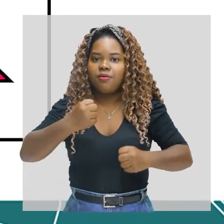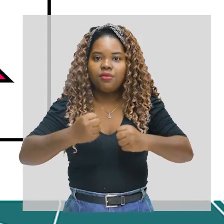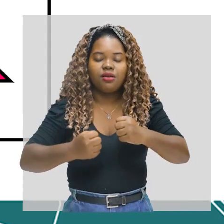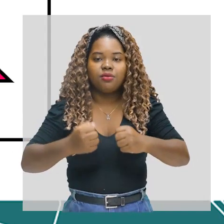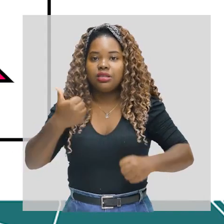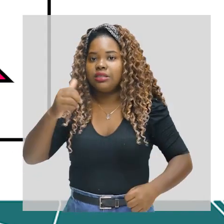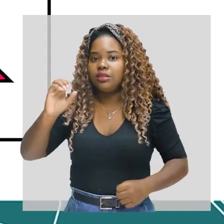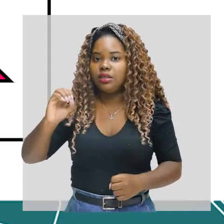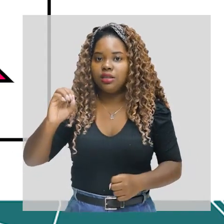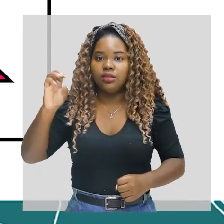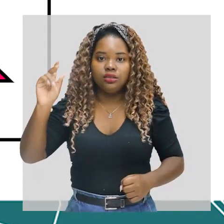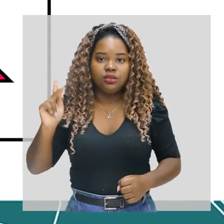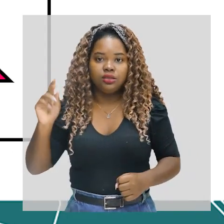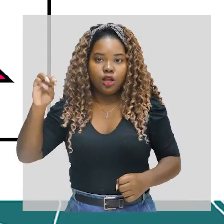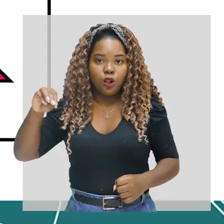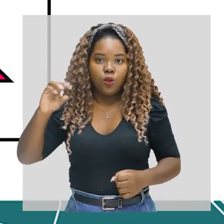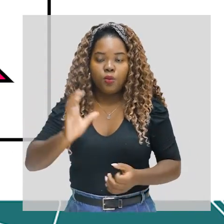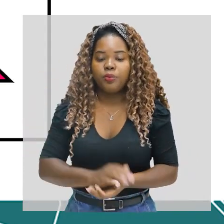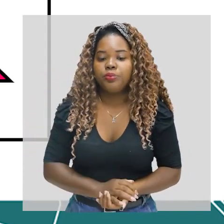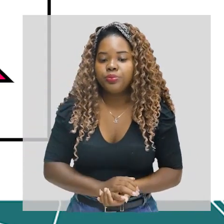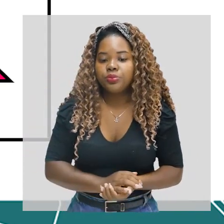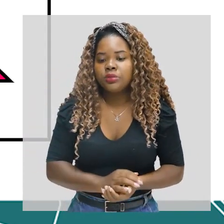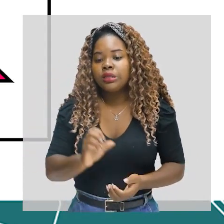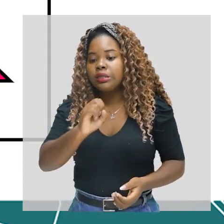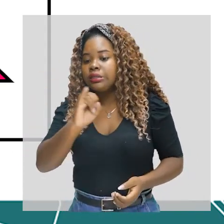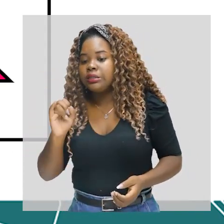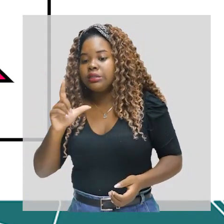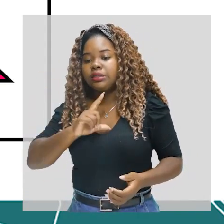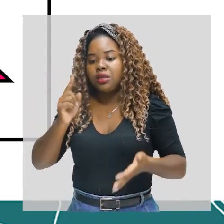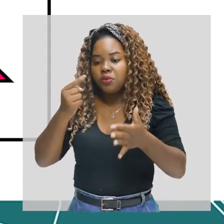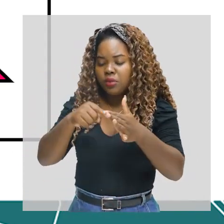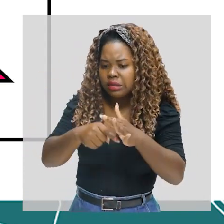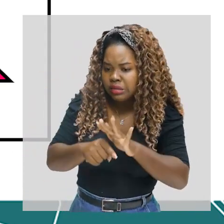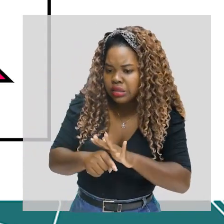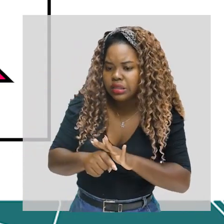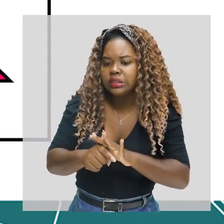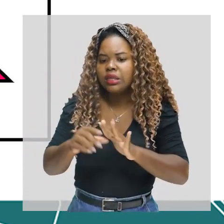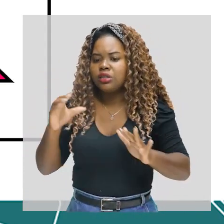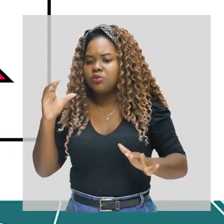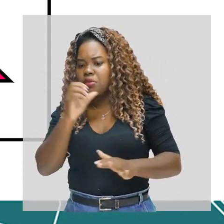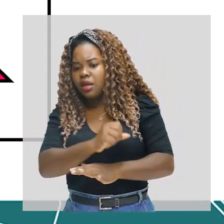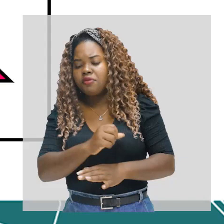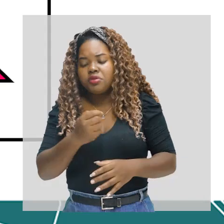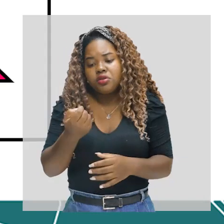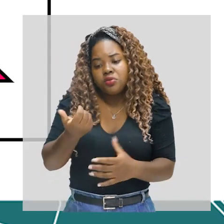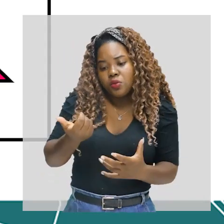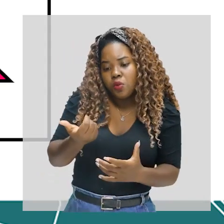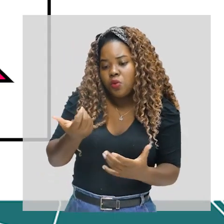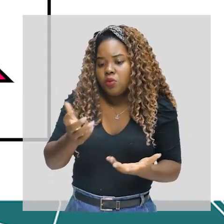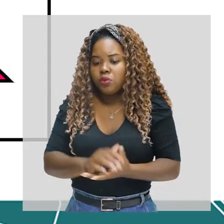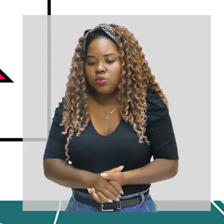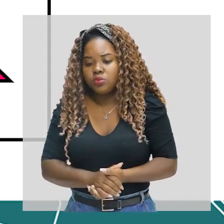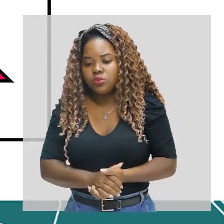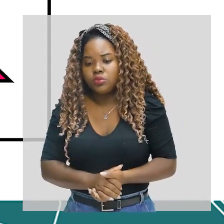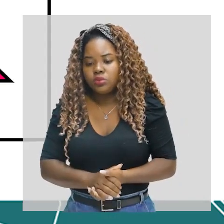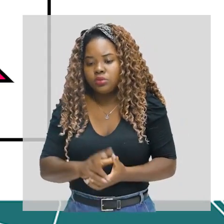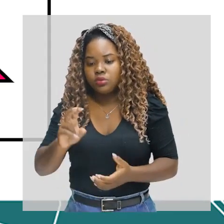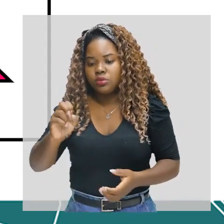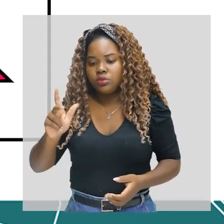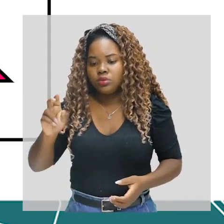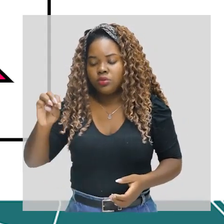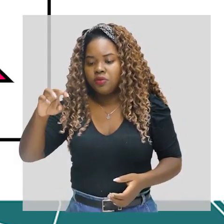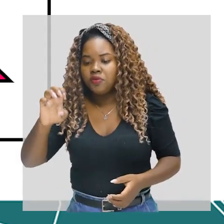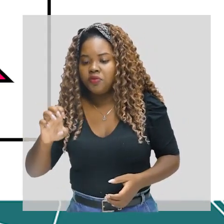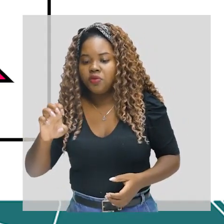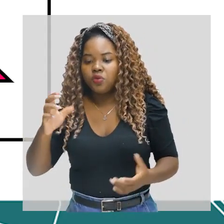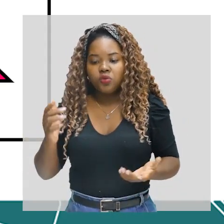Aí, se eu abaixo a intensidade e eu aumento o volume, eu corri 10 km, né? Com